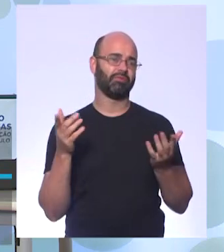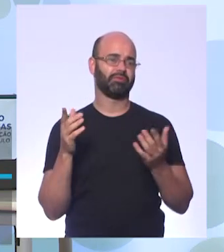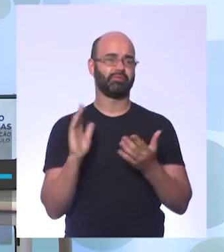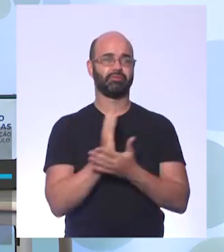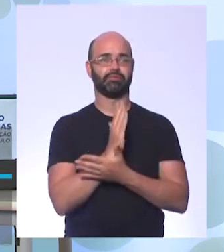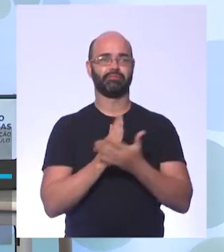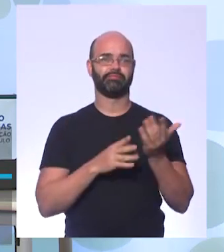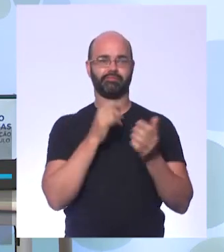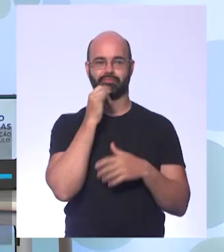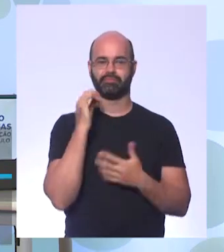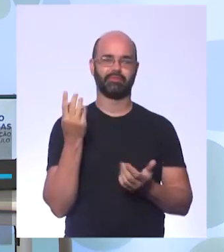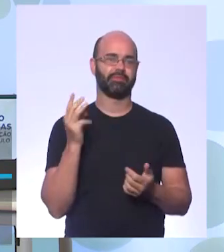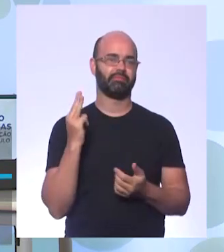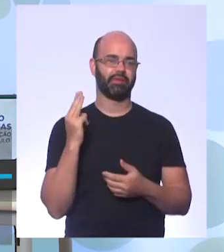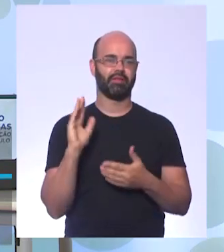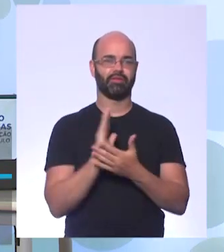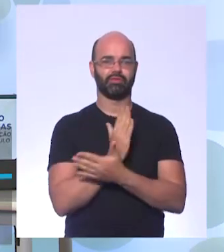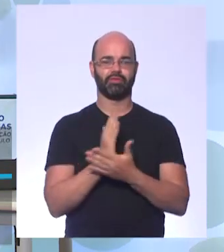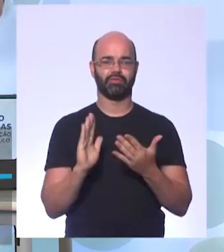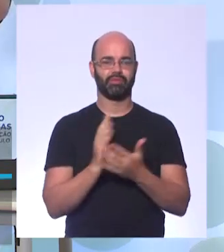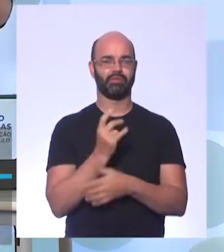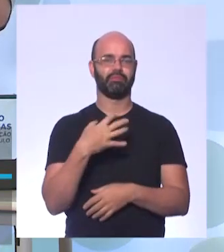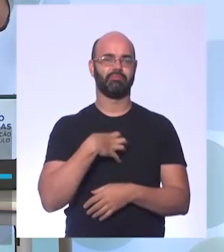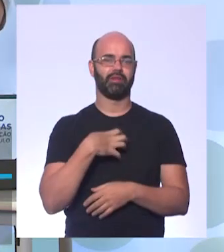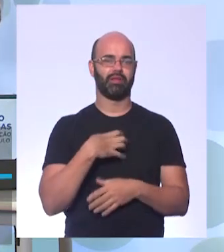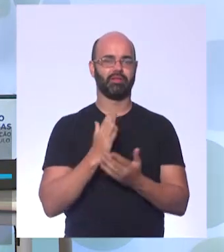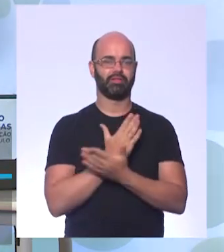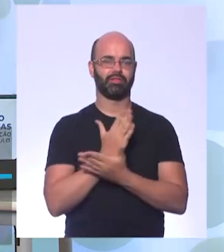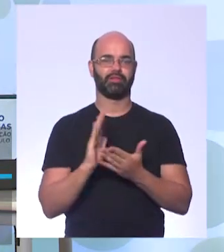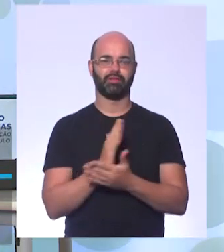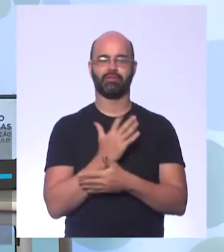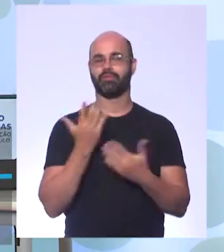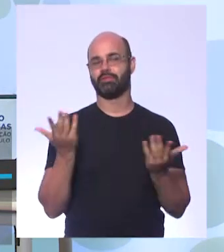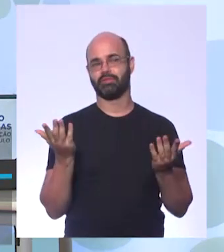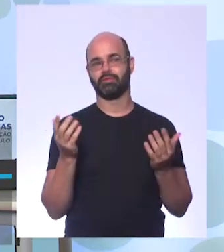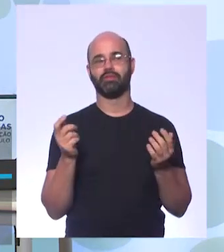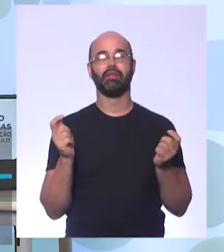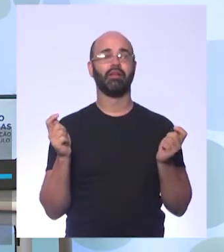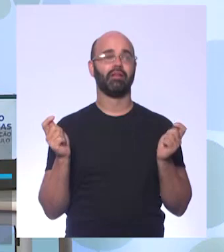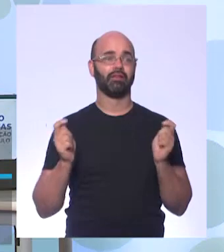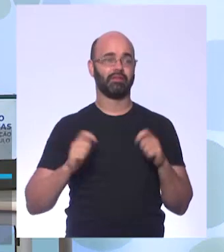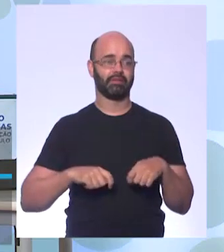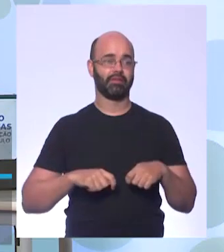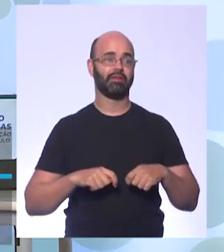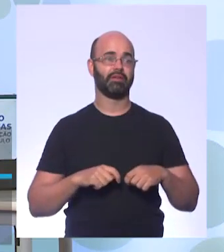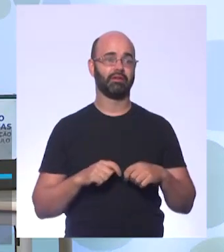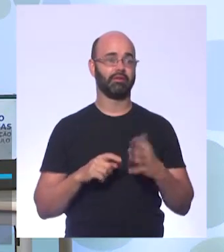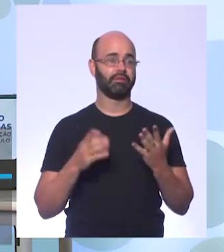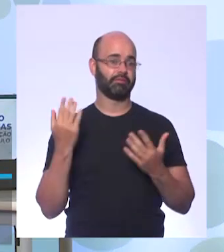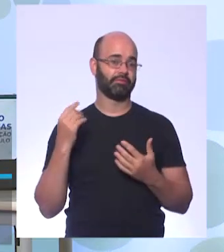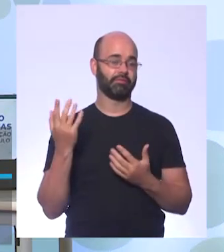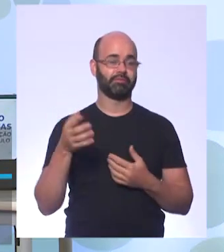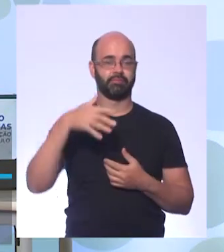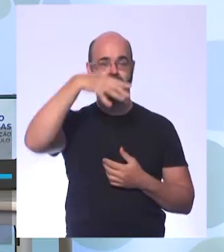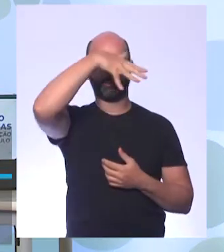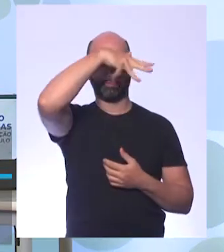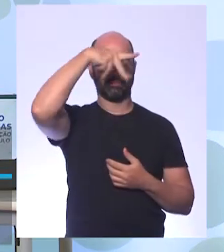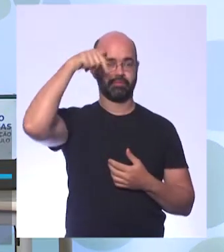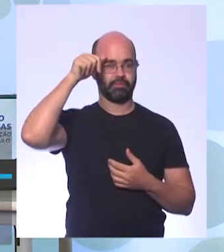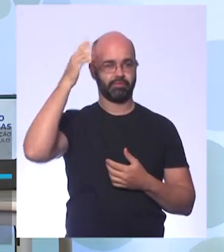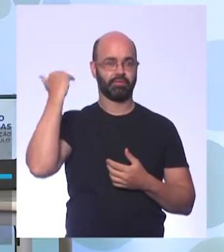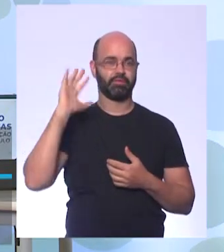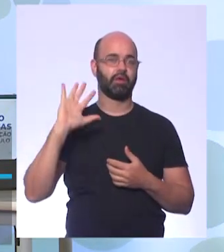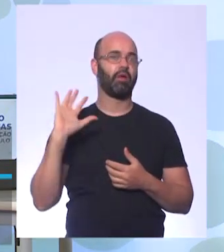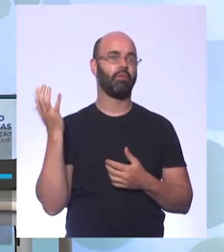lá Maranhão, pode se dividir Bahia por a extensão territorial desses estados, como aconteceu com Mato Grosso, por exemplo, né? Que